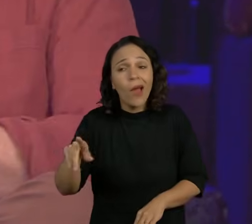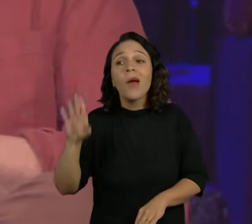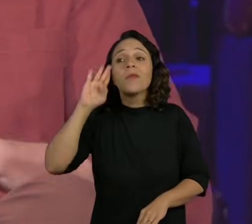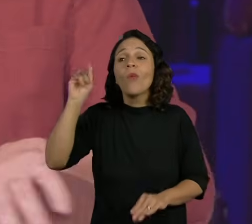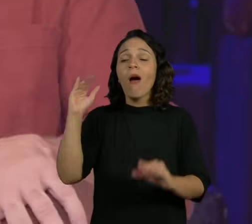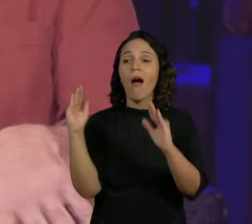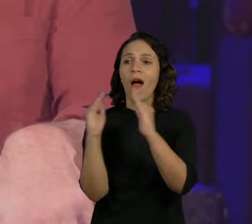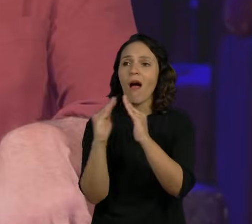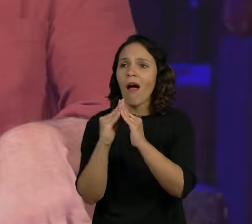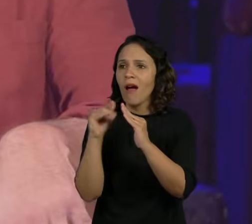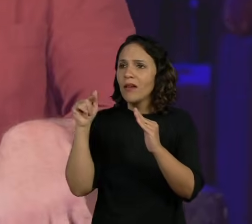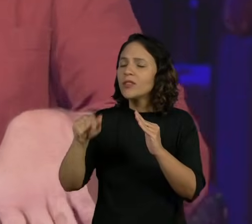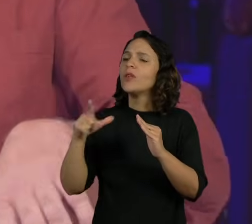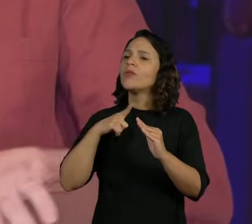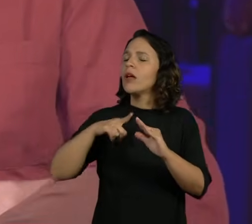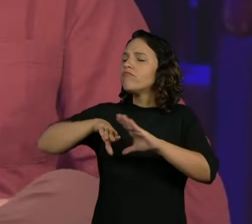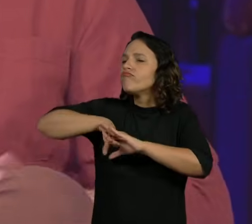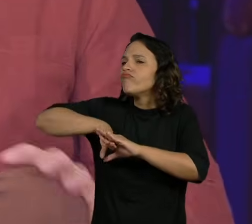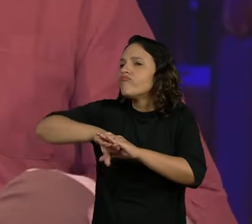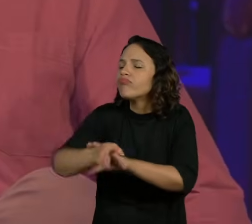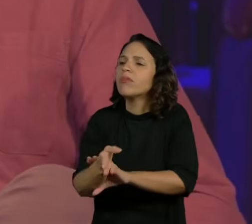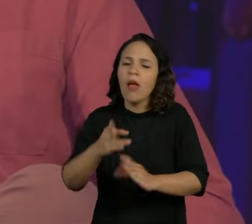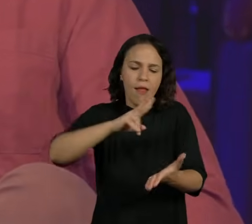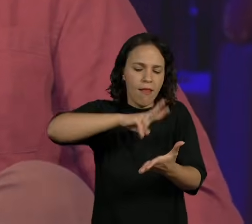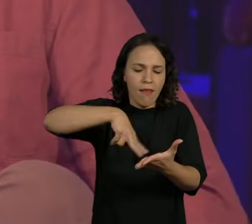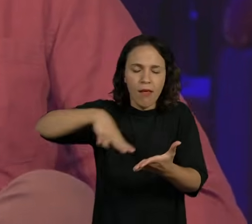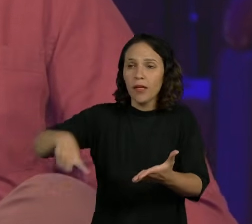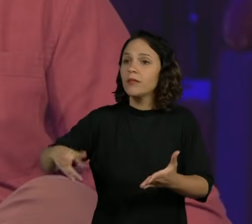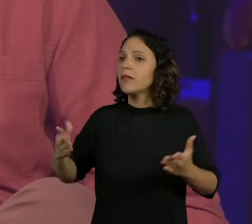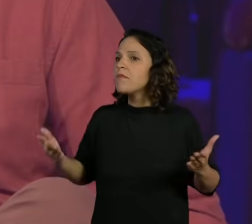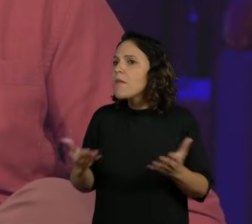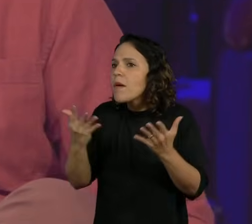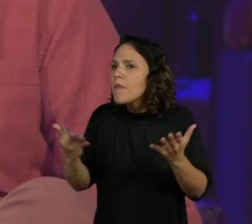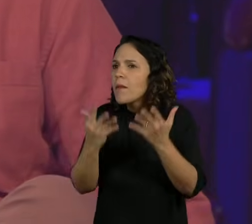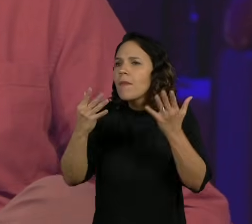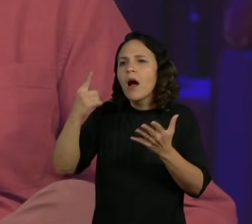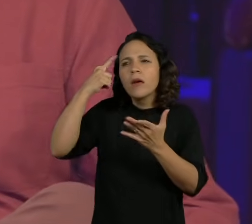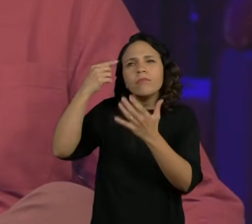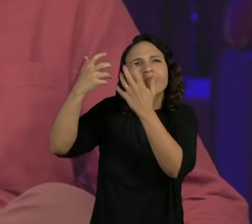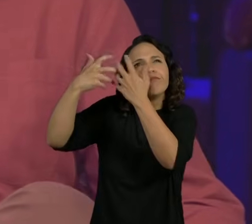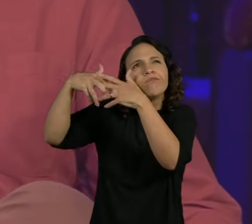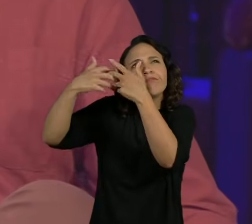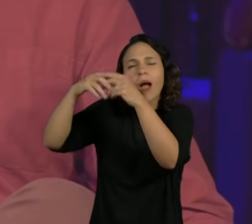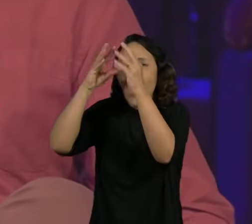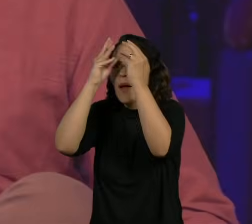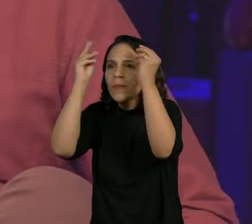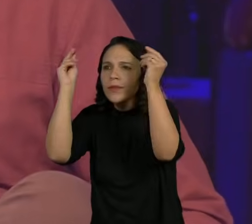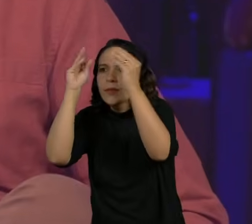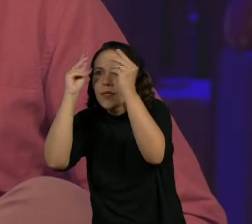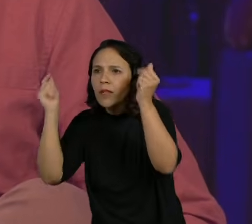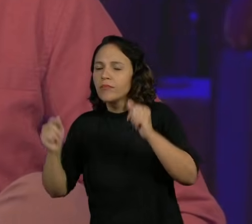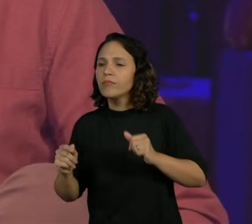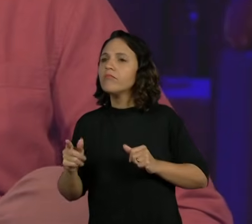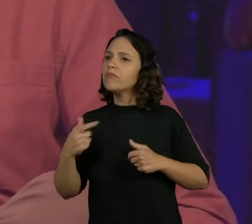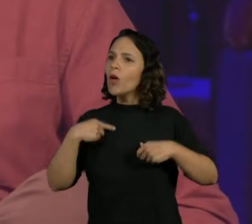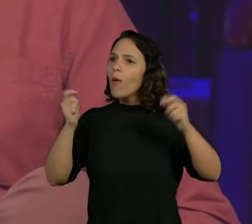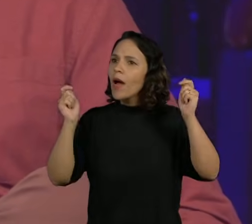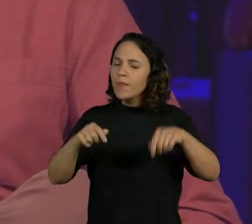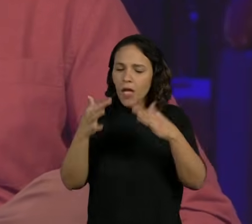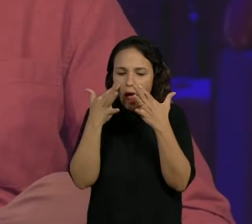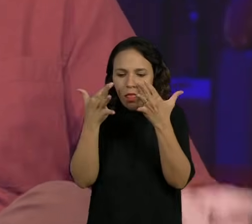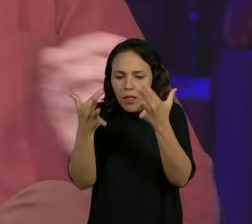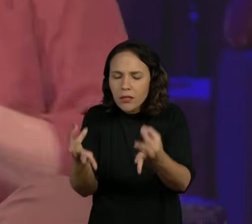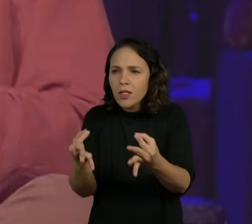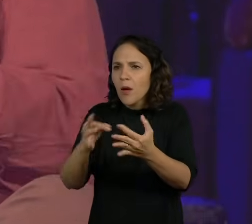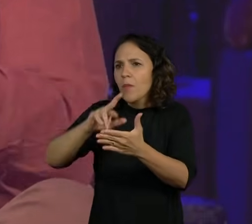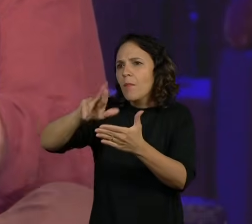você tem hábito de leitura, onde você é estimulado ao pensamento abstrato, a capacidade de se concentrar,